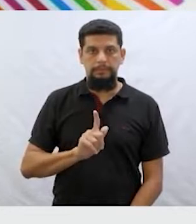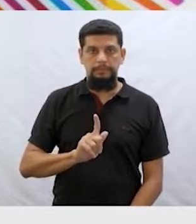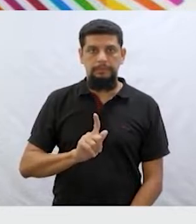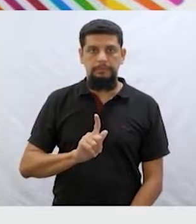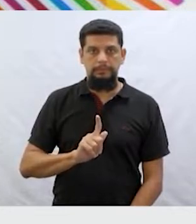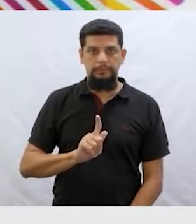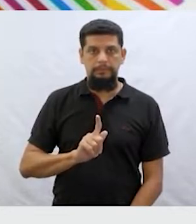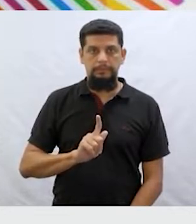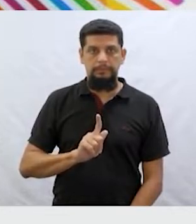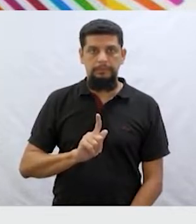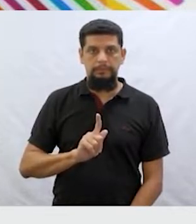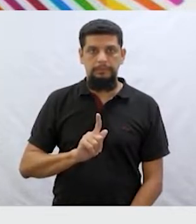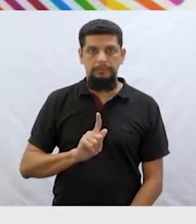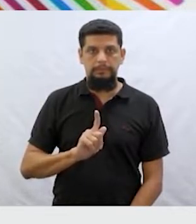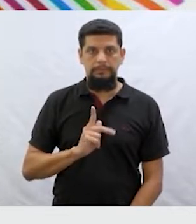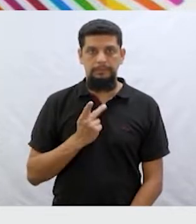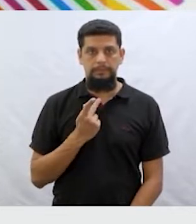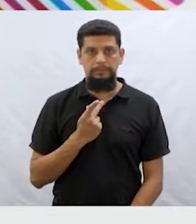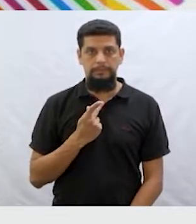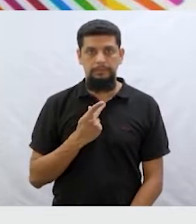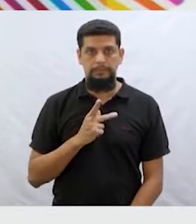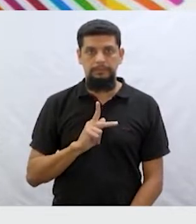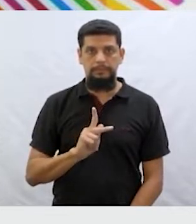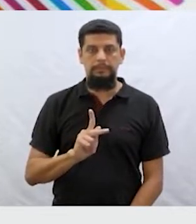F, G,